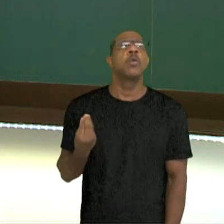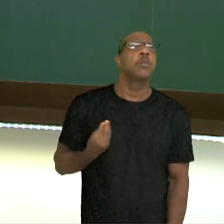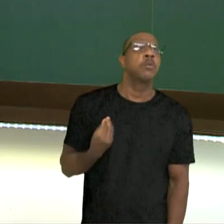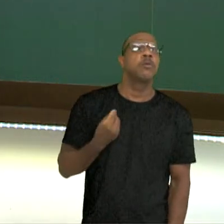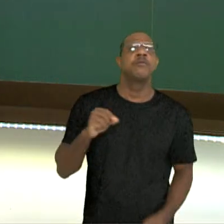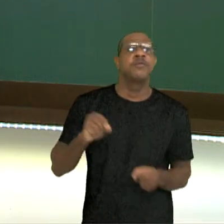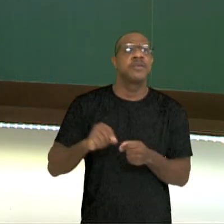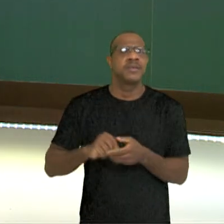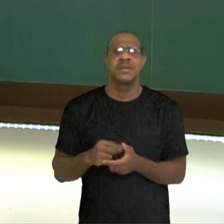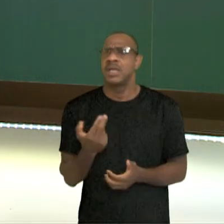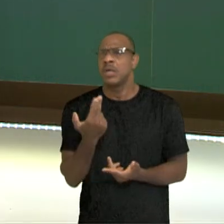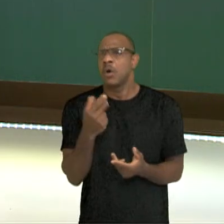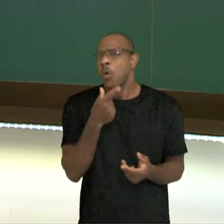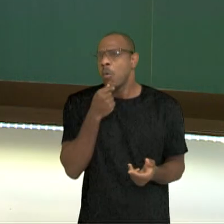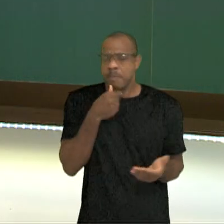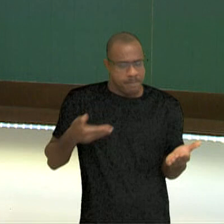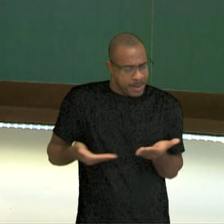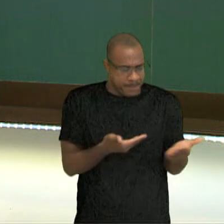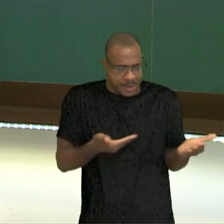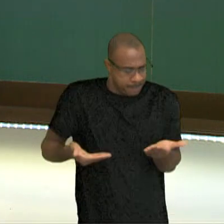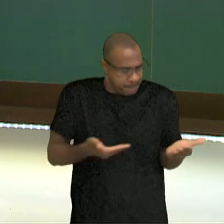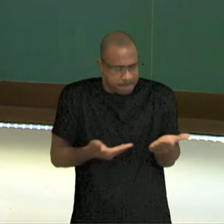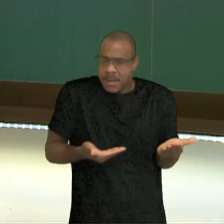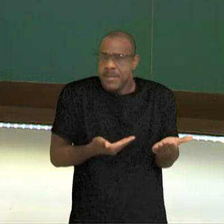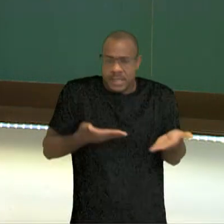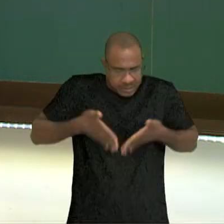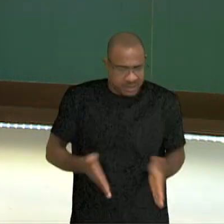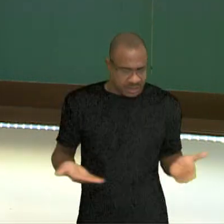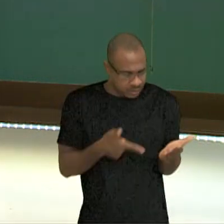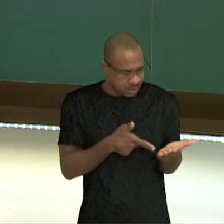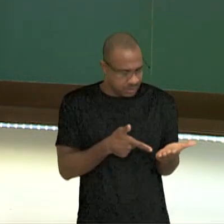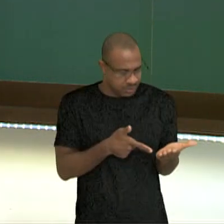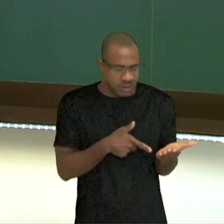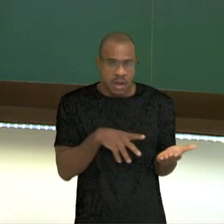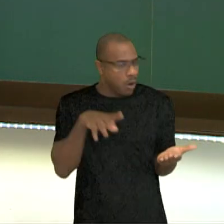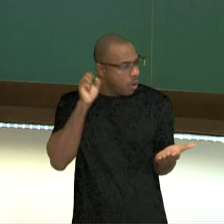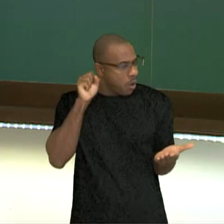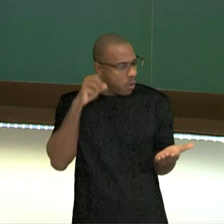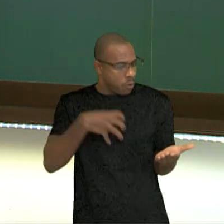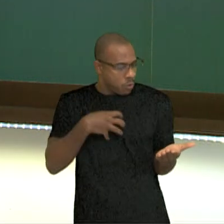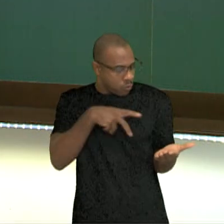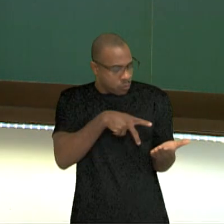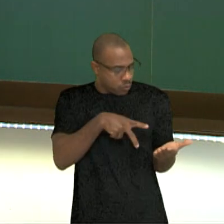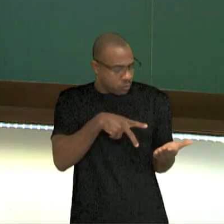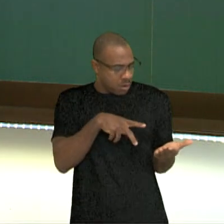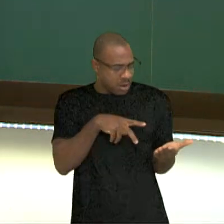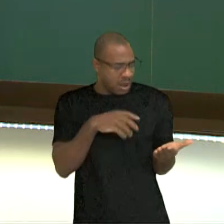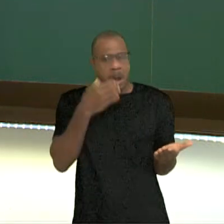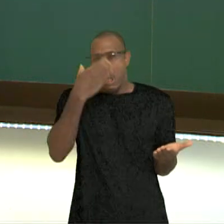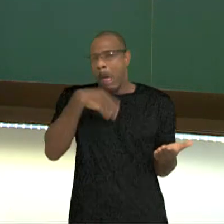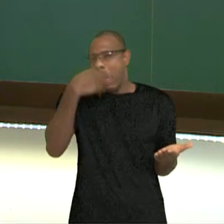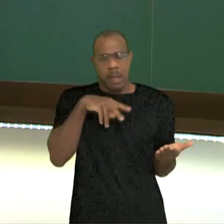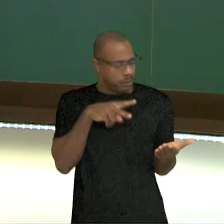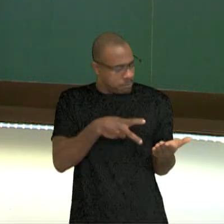como um bebê que nasce agora e a gente ouve o primeiro choro dessa criança.